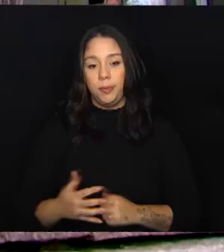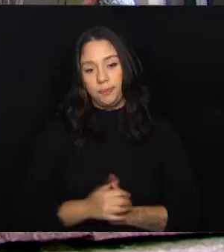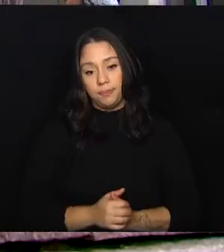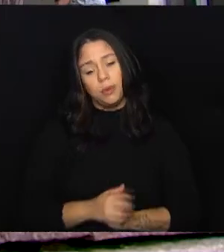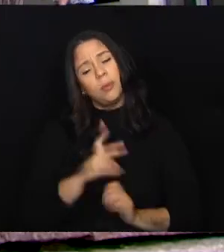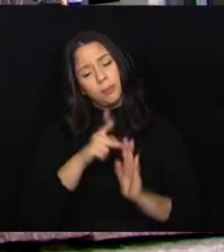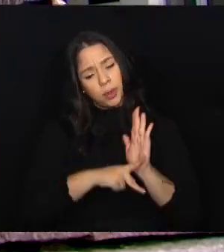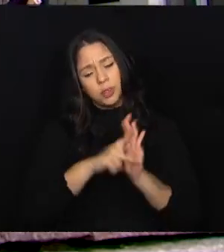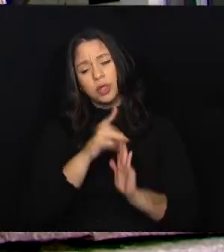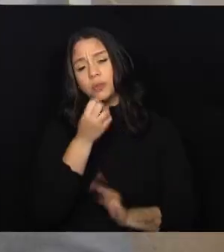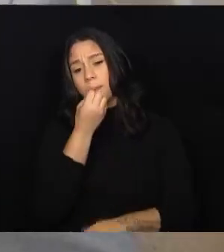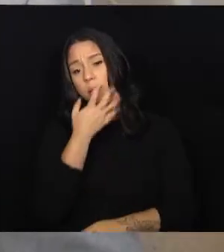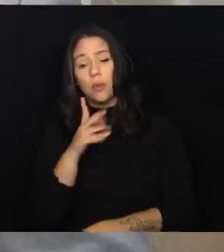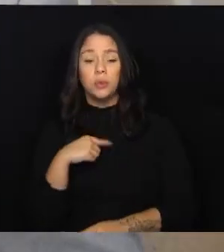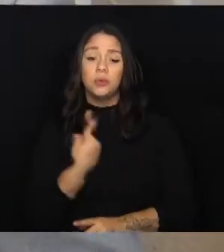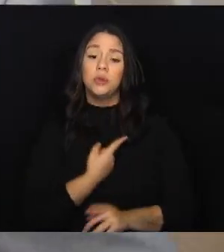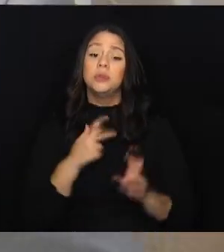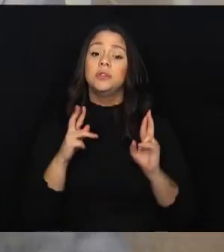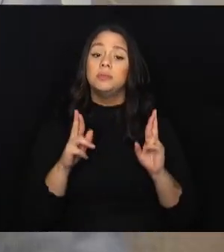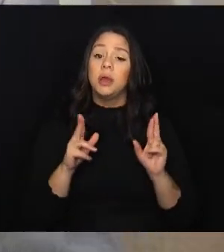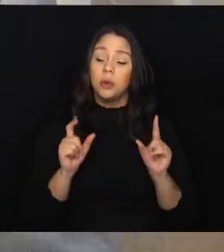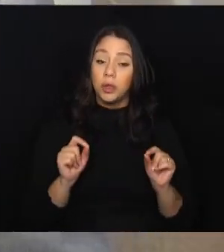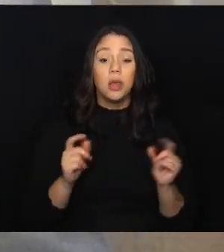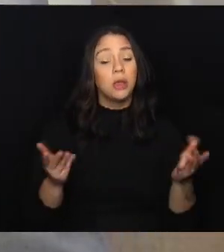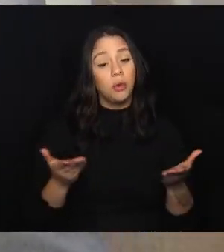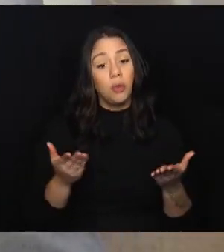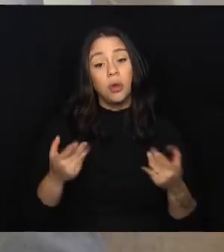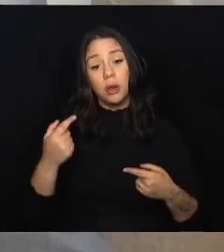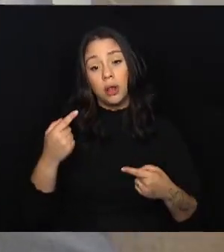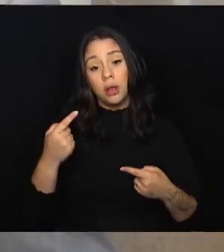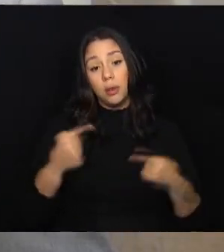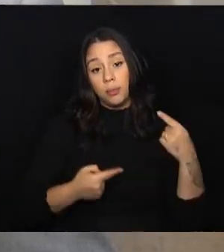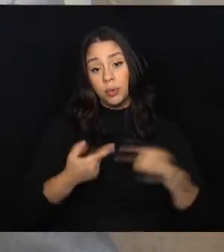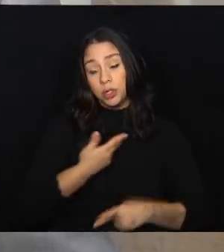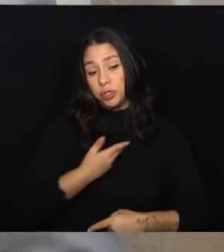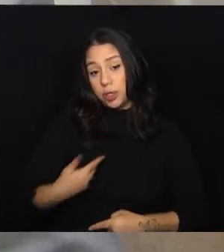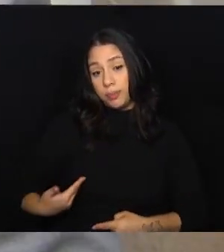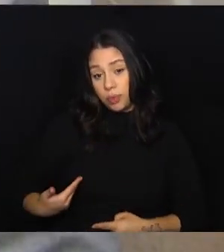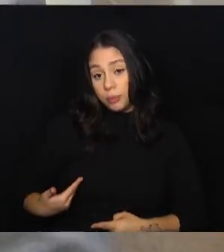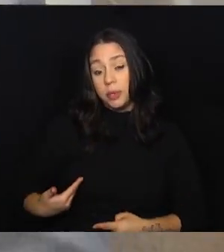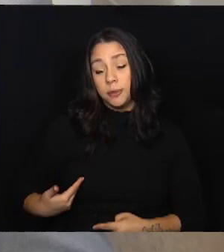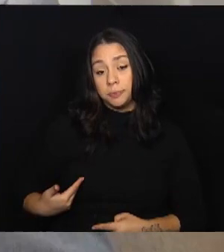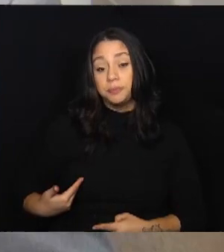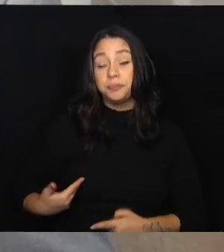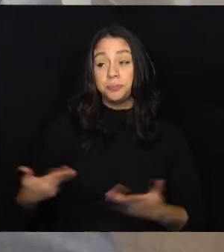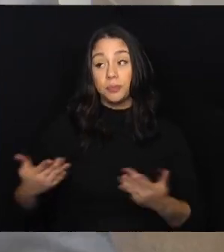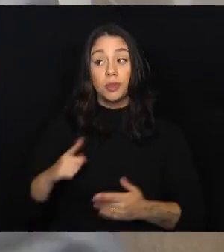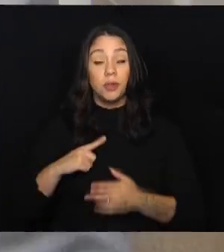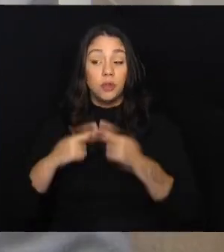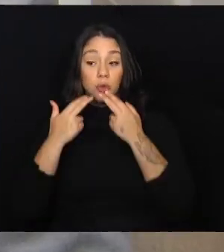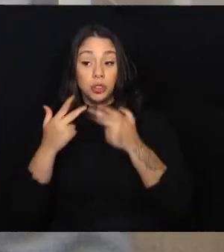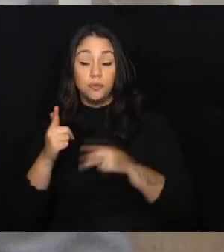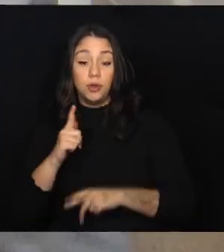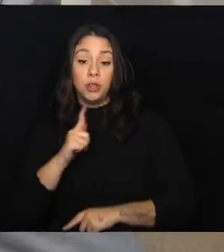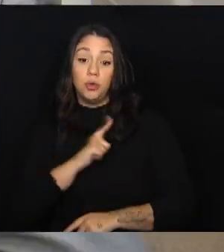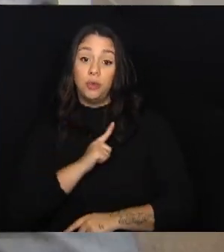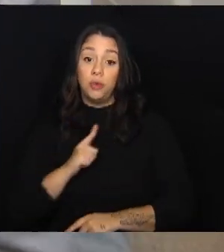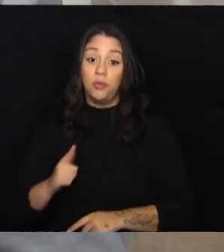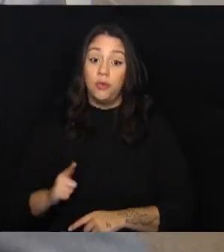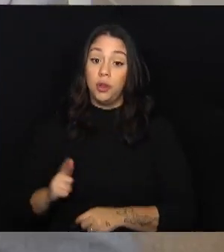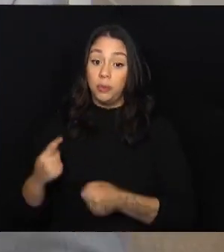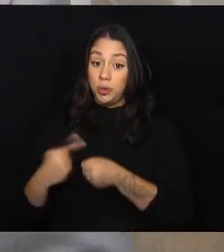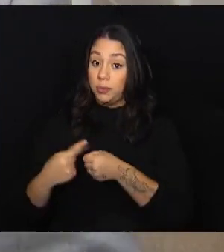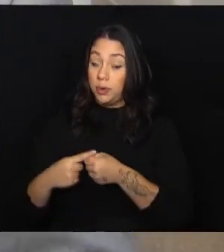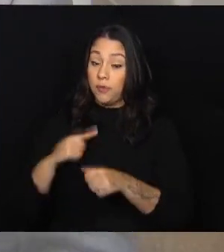torne uma política pública o projeto é muito bom e o que a gente espera agora é que vira uma política pública Então a gente tem essa notícia que o governo